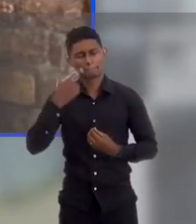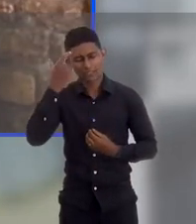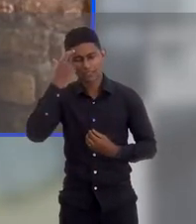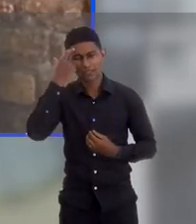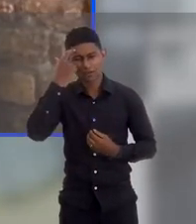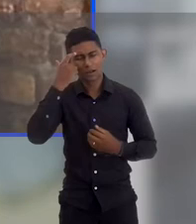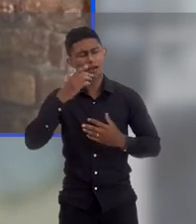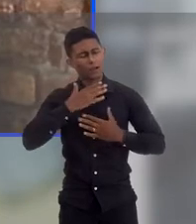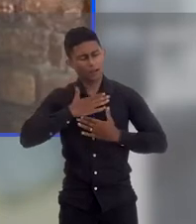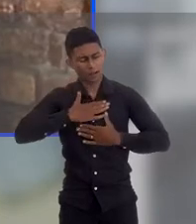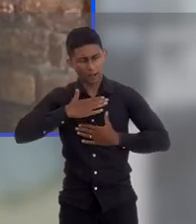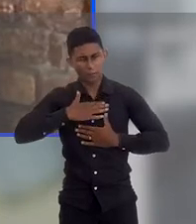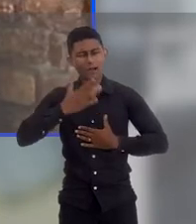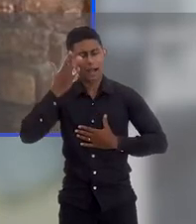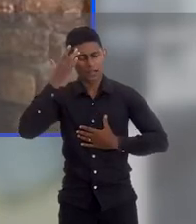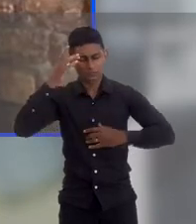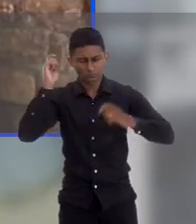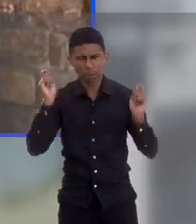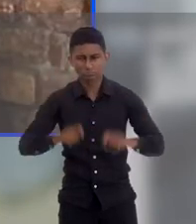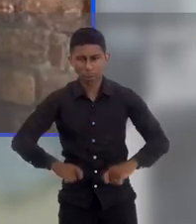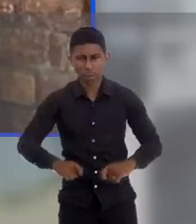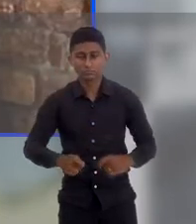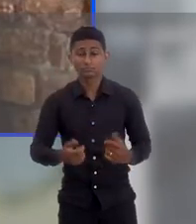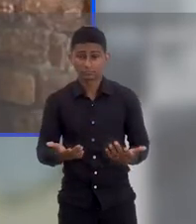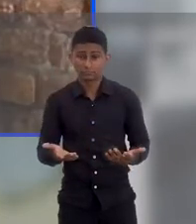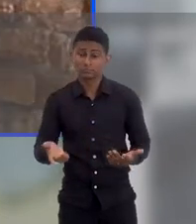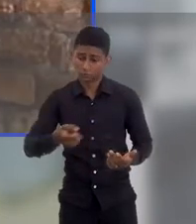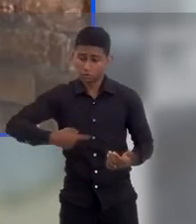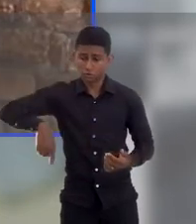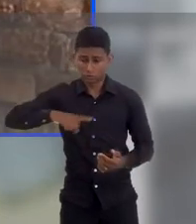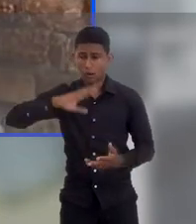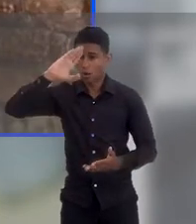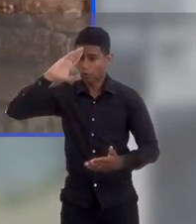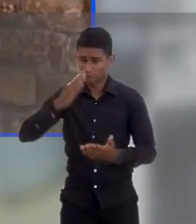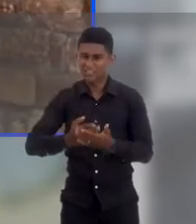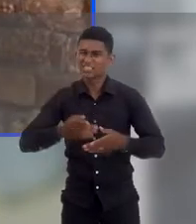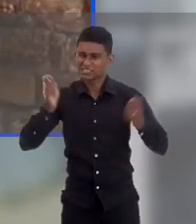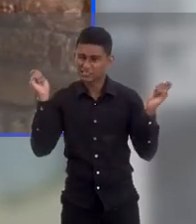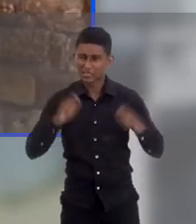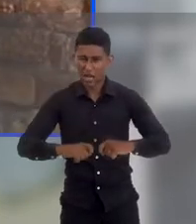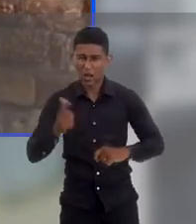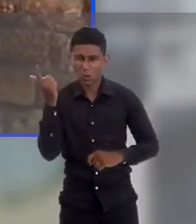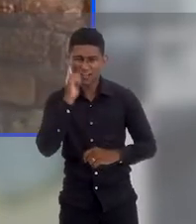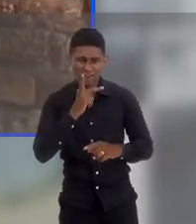nem tanto. Vamos fazer acontecer. Eu acredito que dá. E a gente está acreditando que dá.